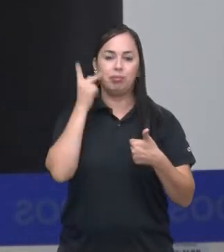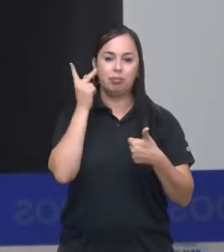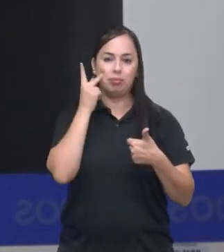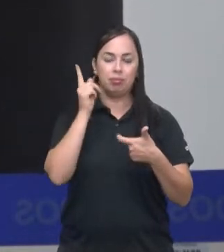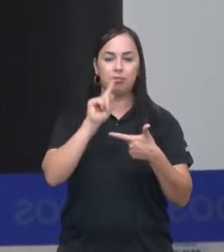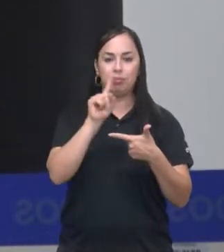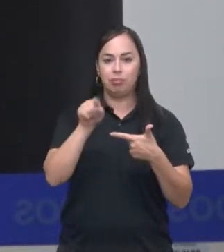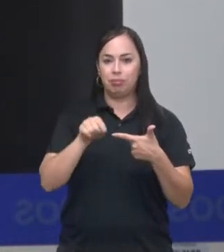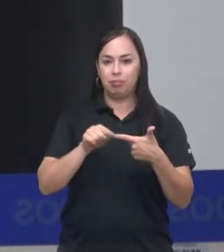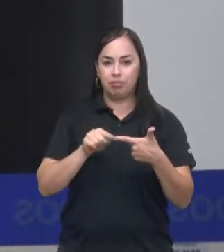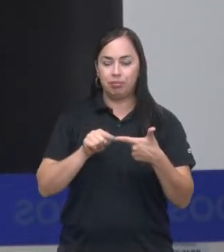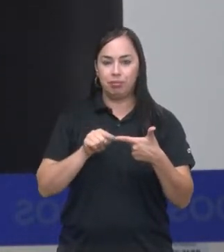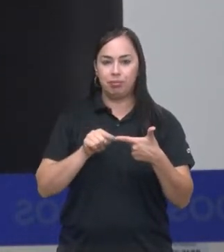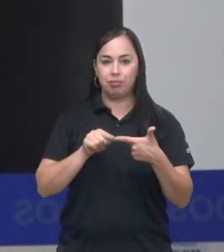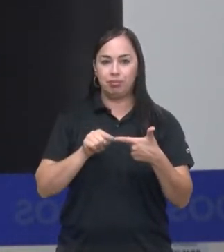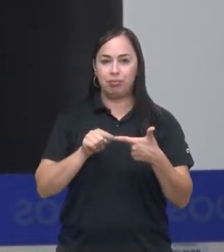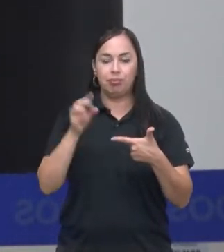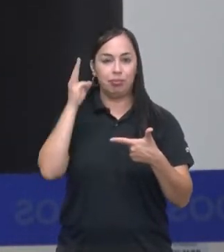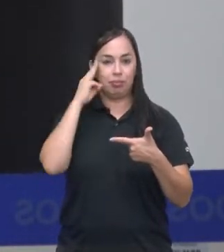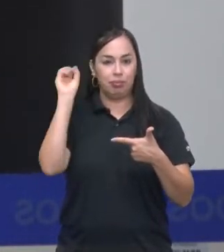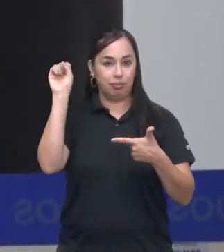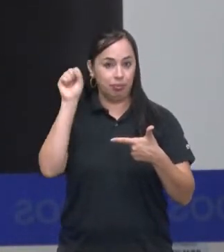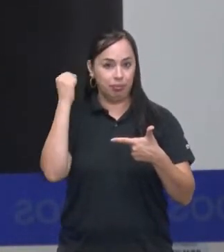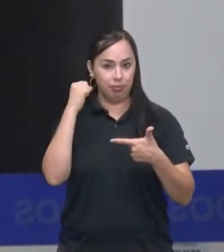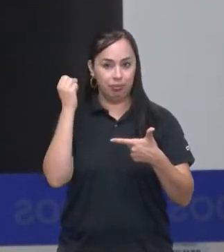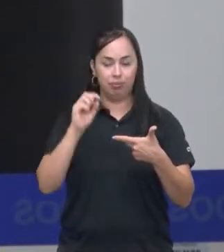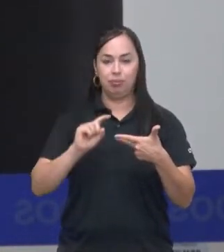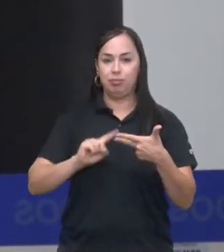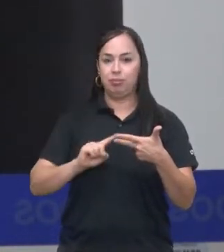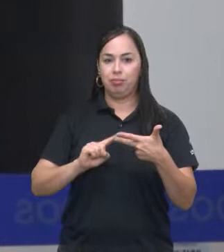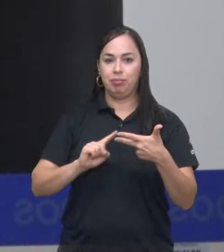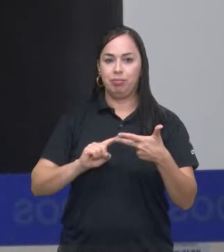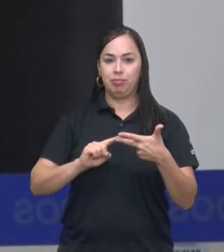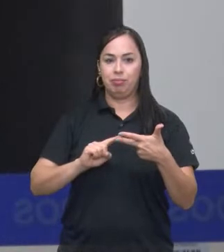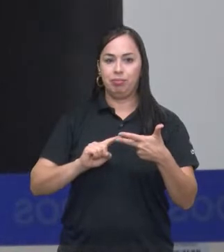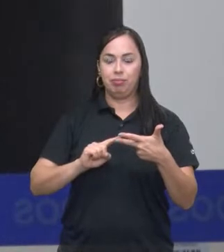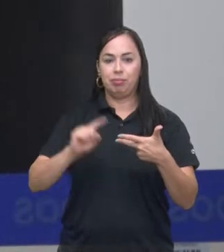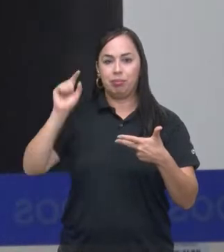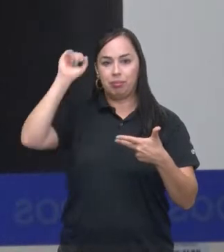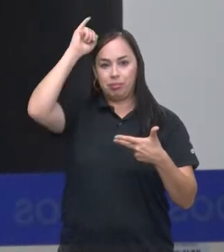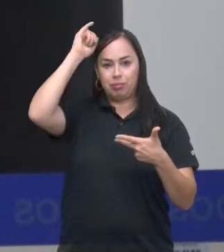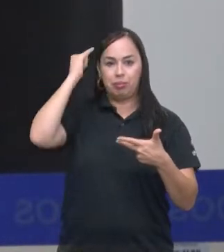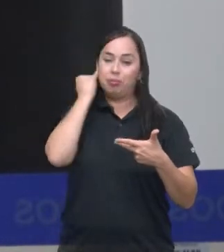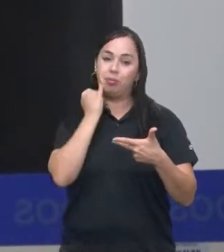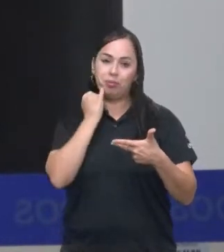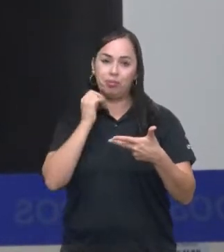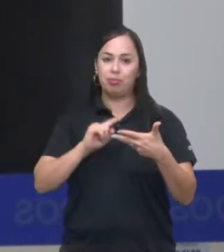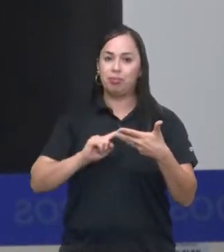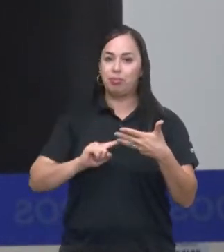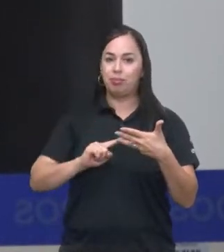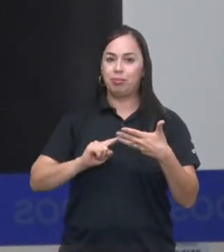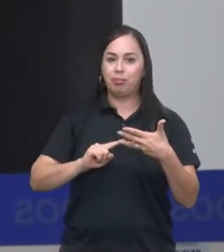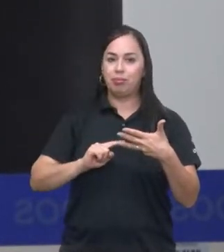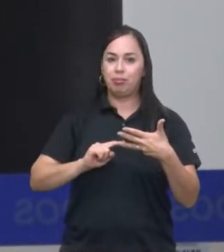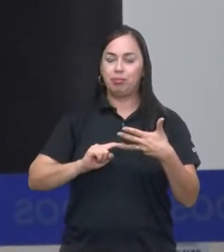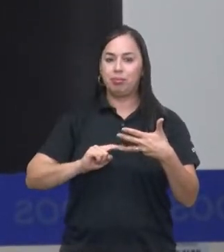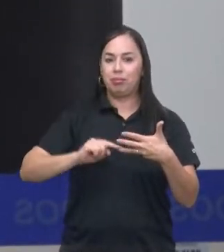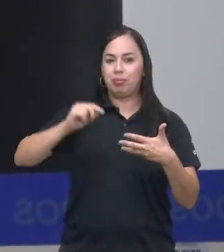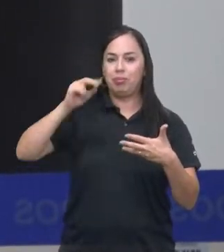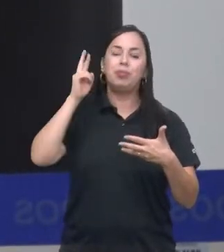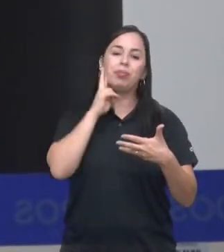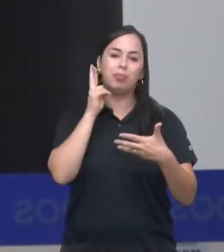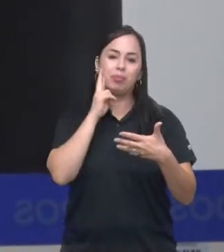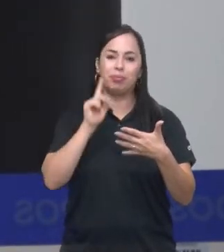Pascucci, vereador Marcão da Academia, vereador Zé Luiz, vereador Renato Santiago,